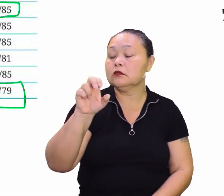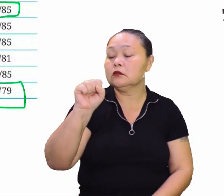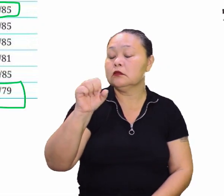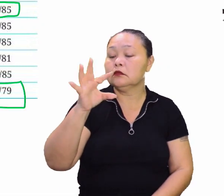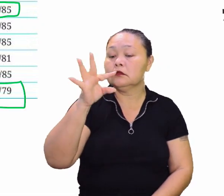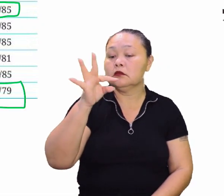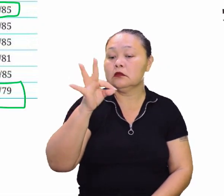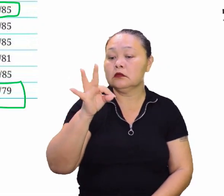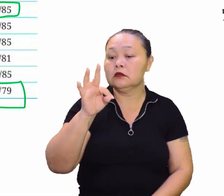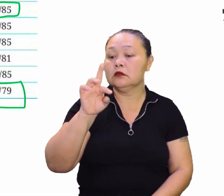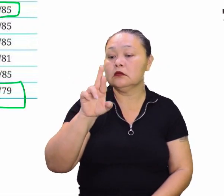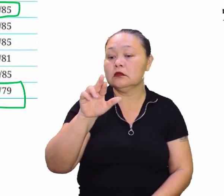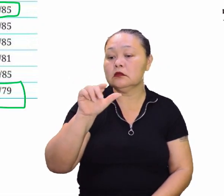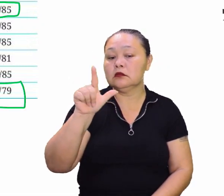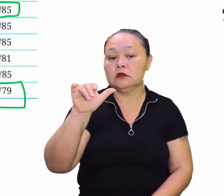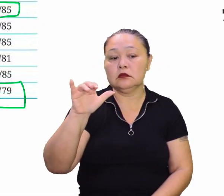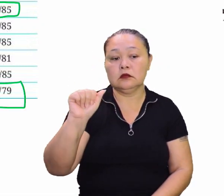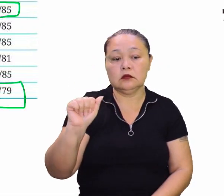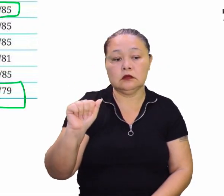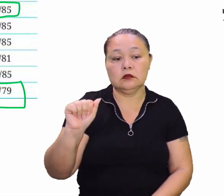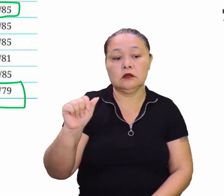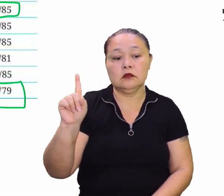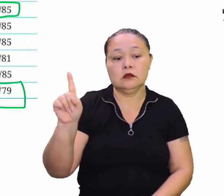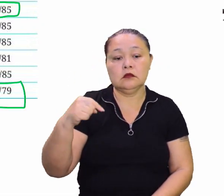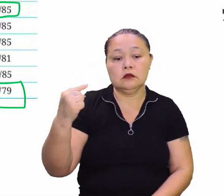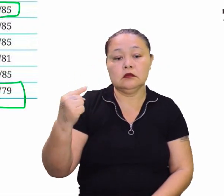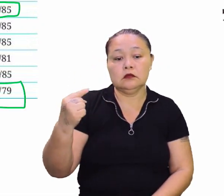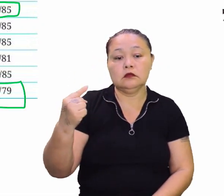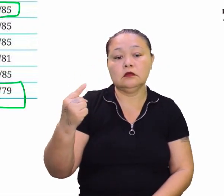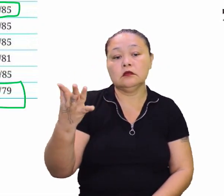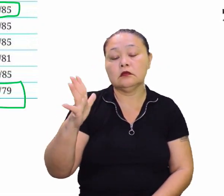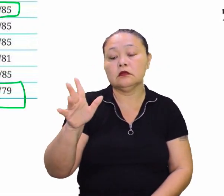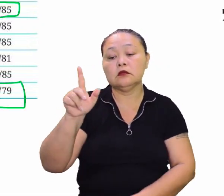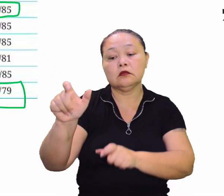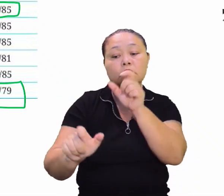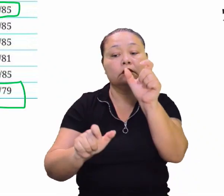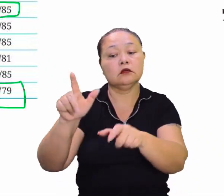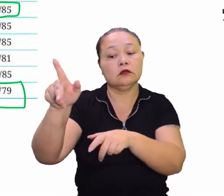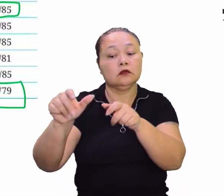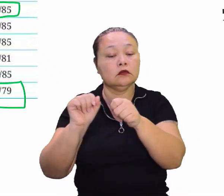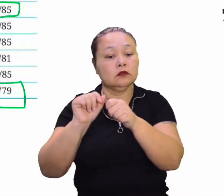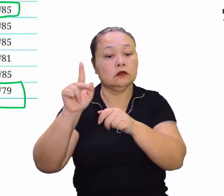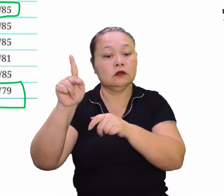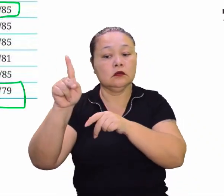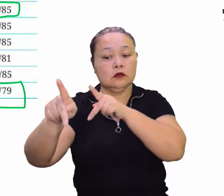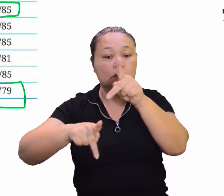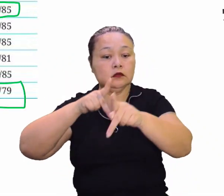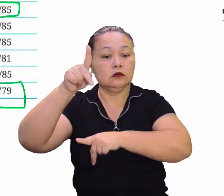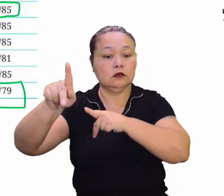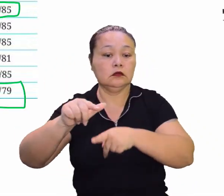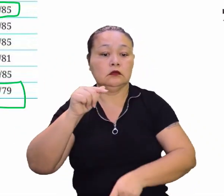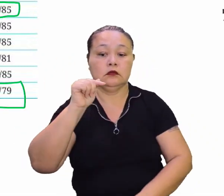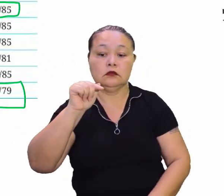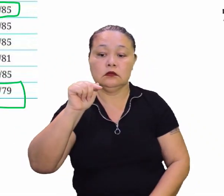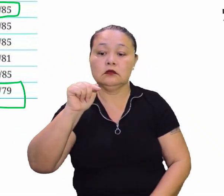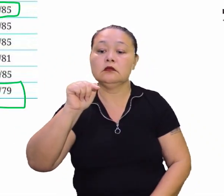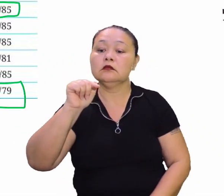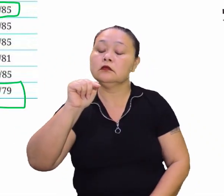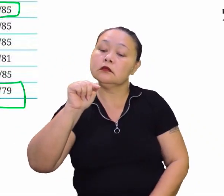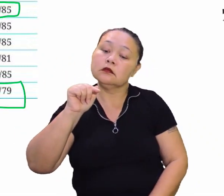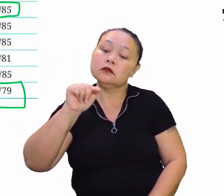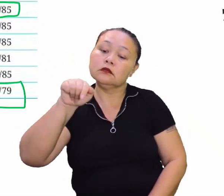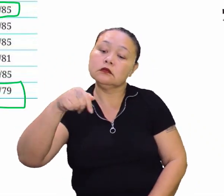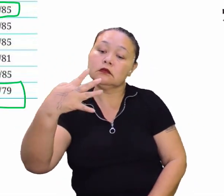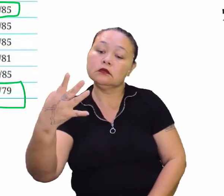Hong Kong, por exemplo, uma população de 7,4 milhões e a Austrália tem, vou mudar